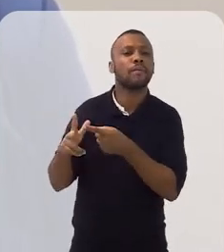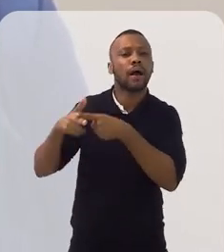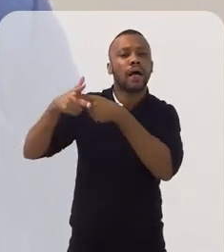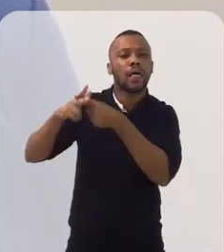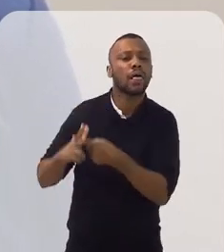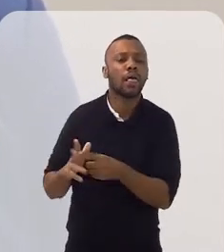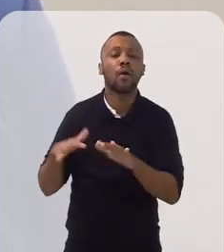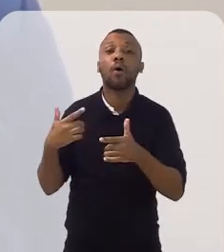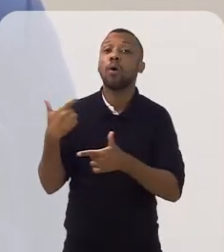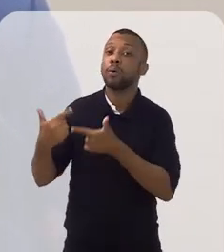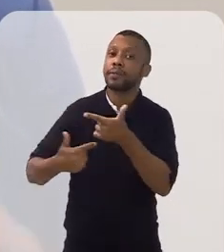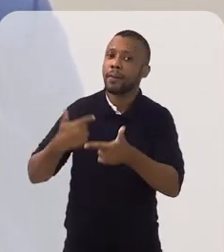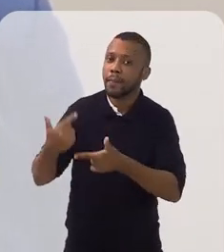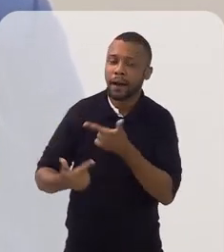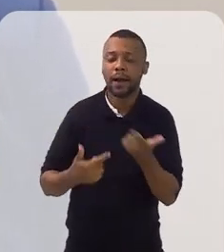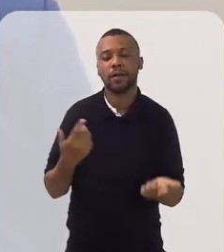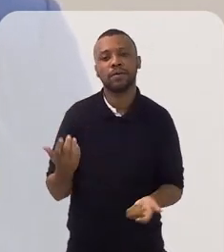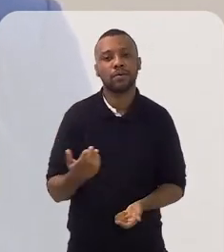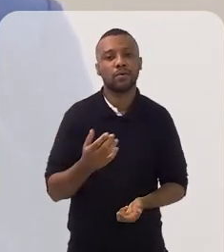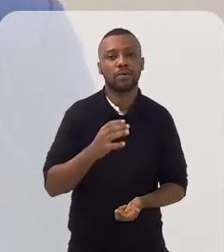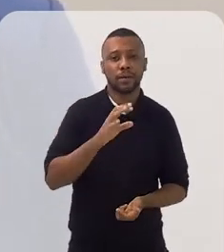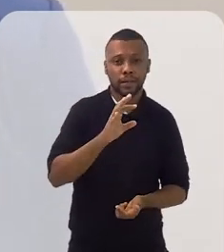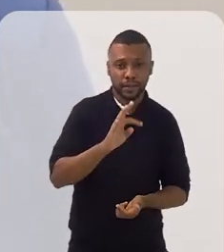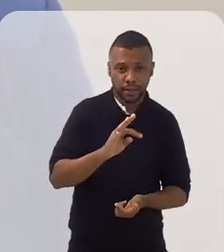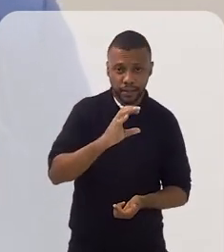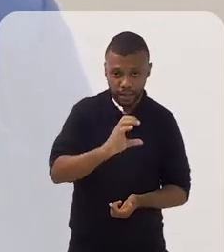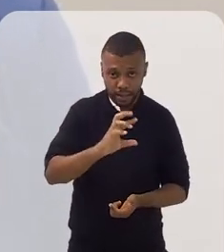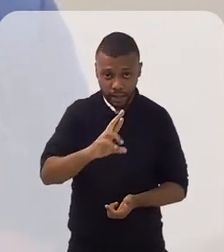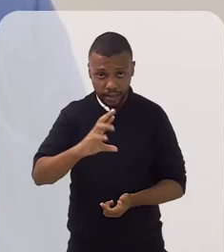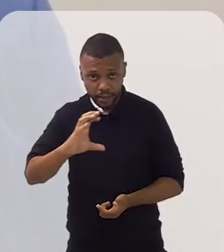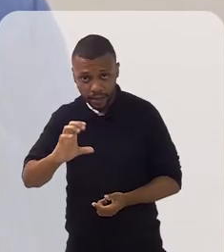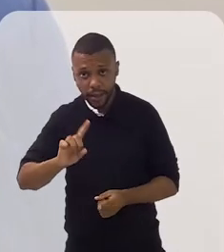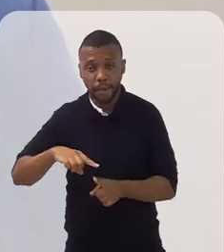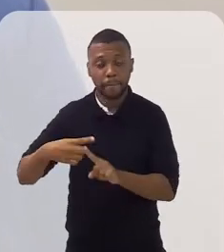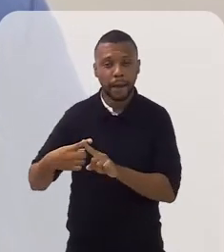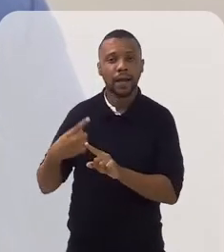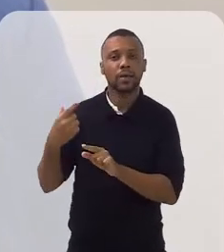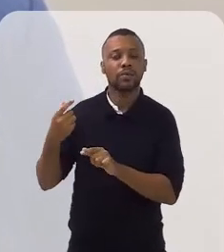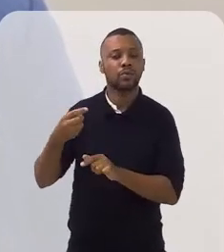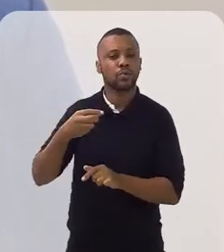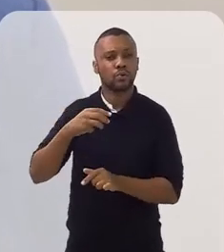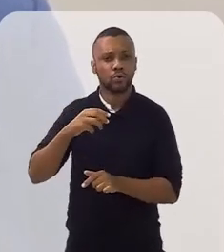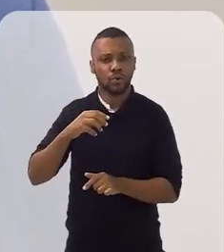regularizar? Qual o trabalho que o CRC e a Receita têm feito conjunto com a Alerj para poder